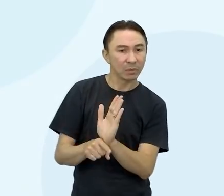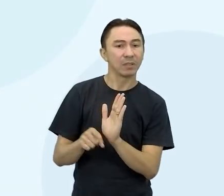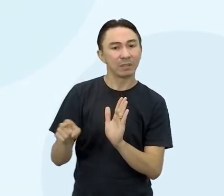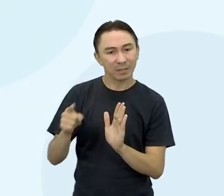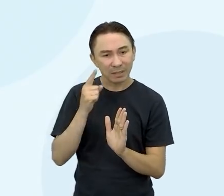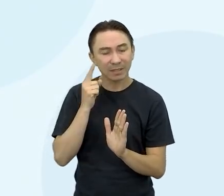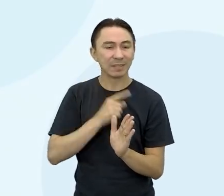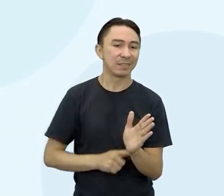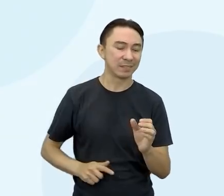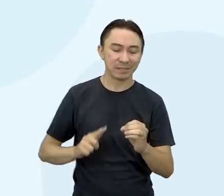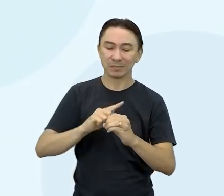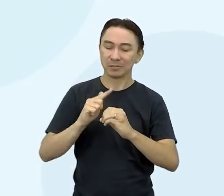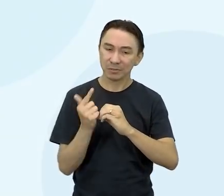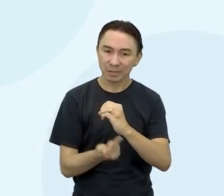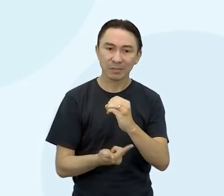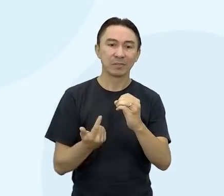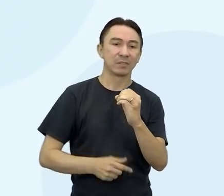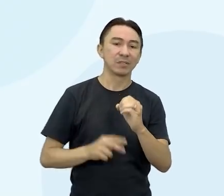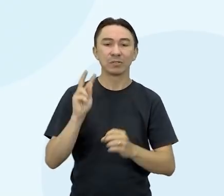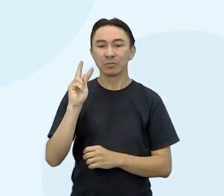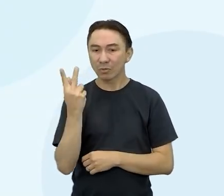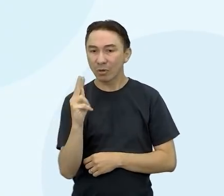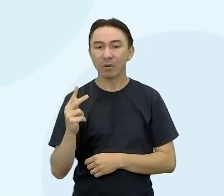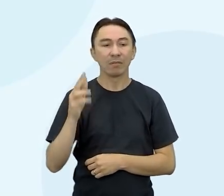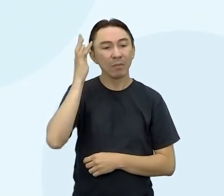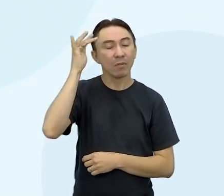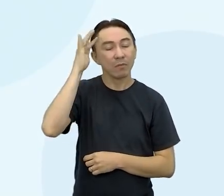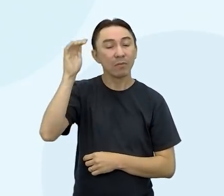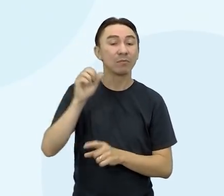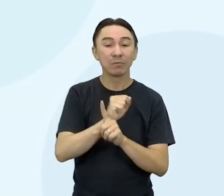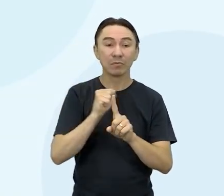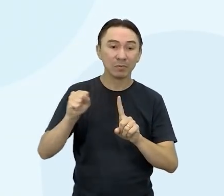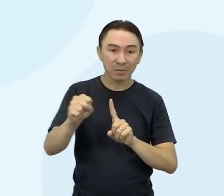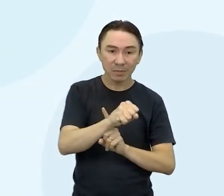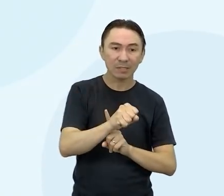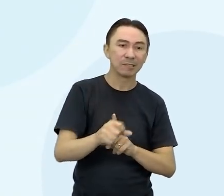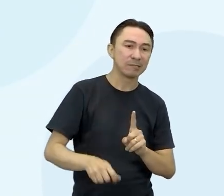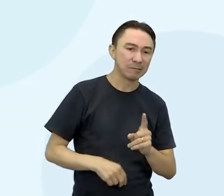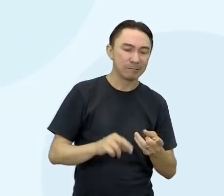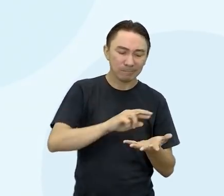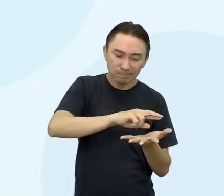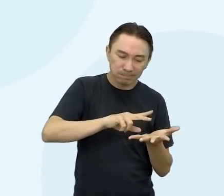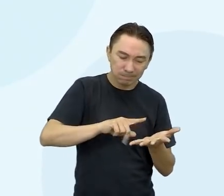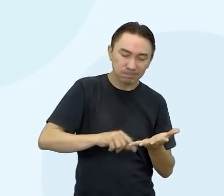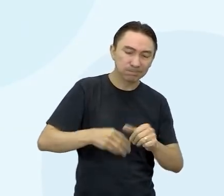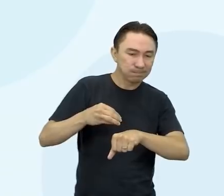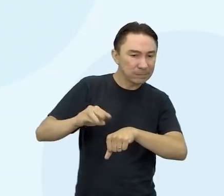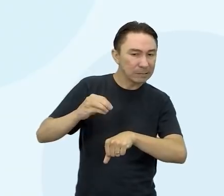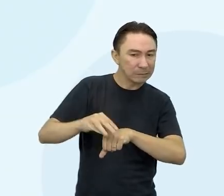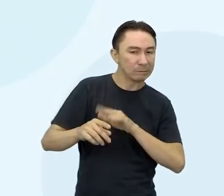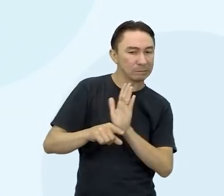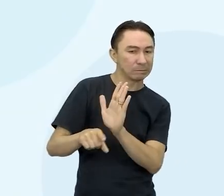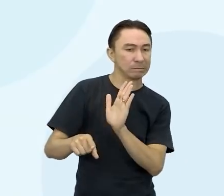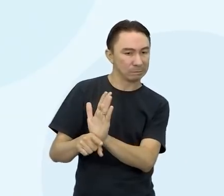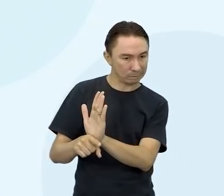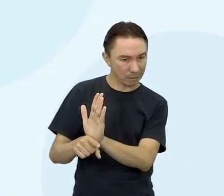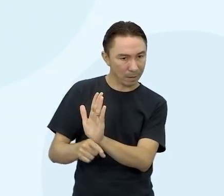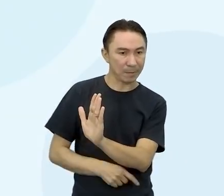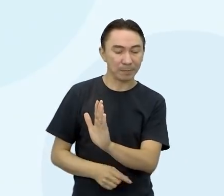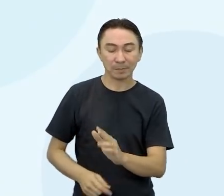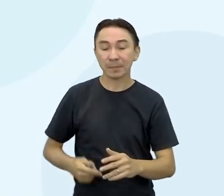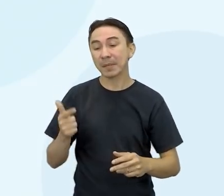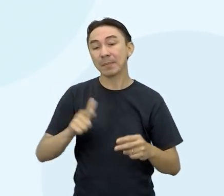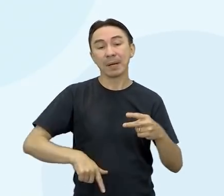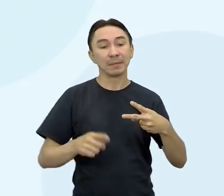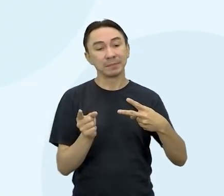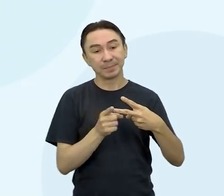de geografia, história, filosofia e sociologia, né, todos os componentes aí da área de ciências humanas, e